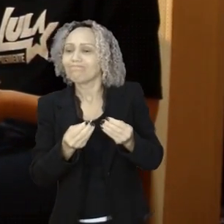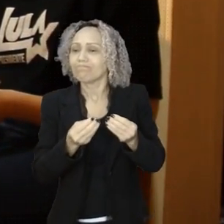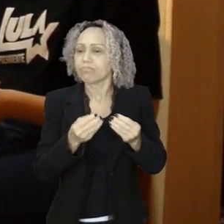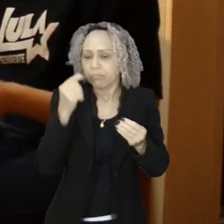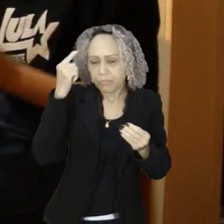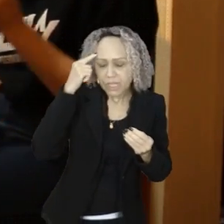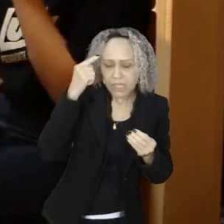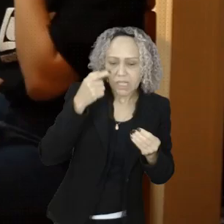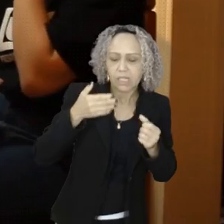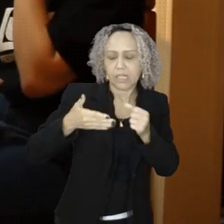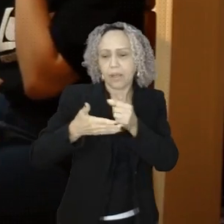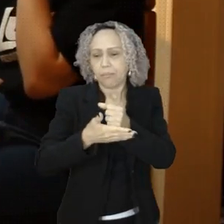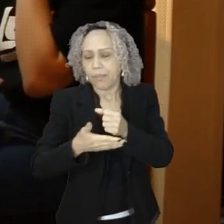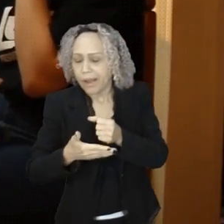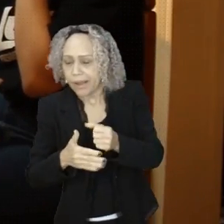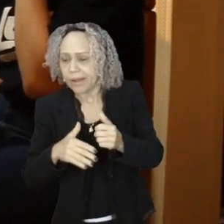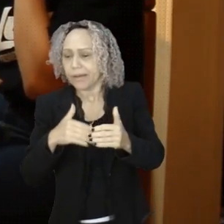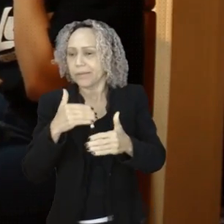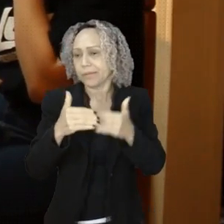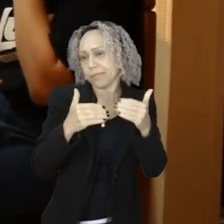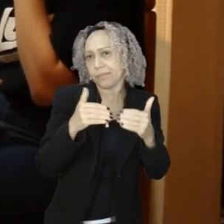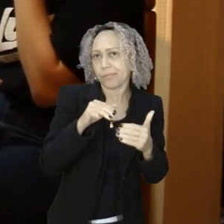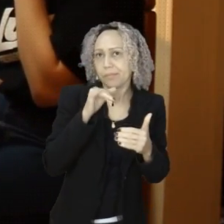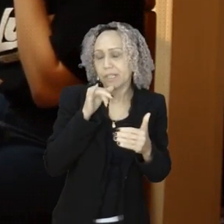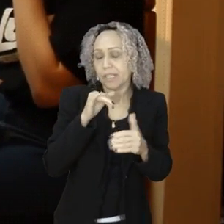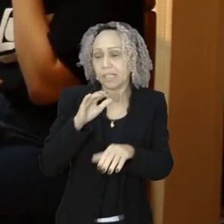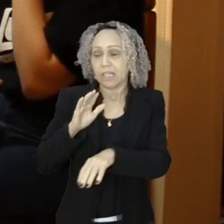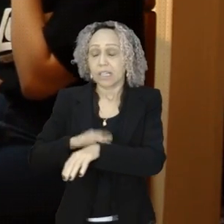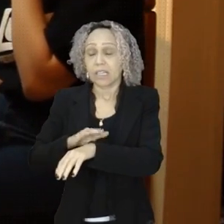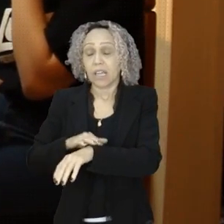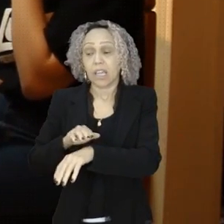A ditadura já estava